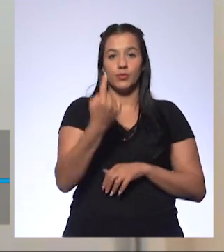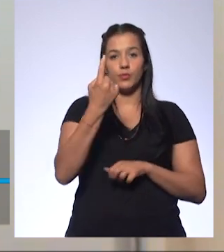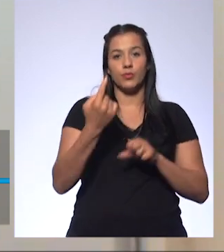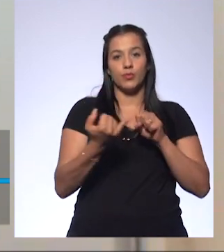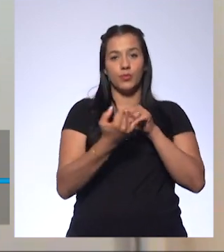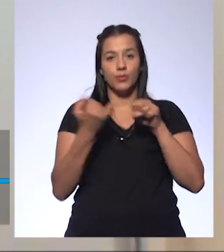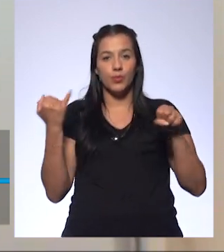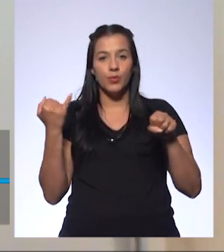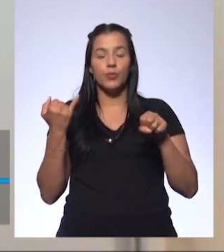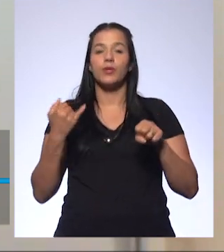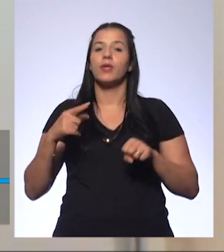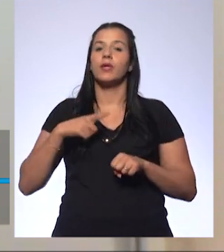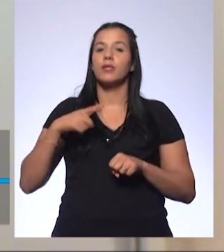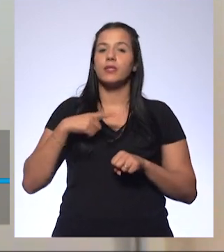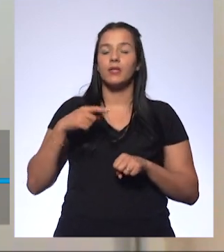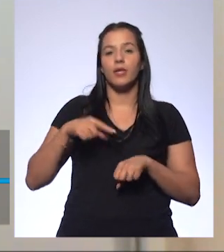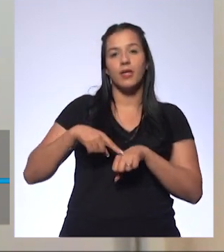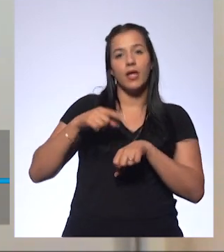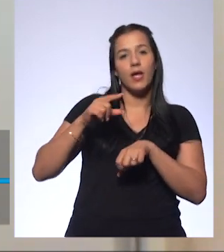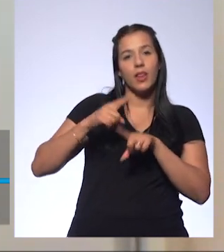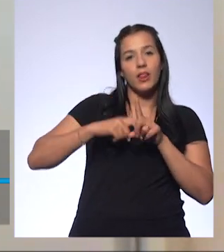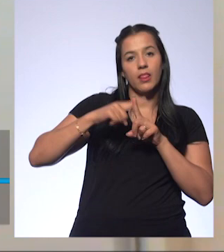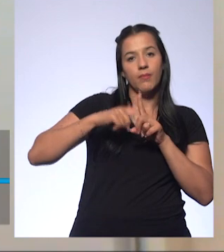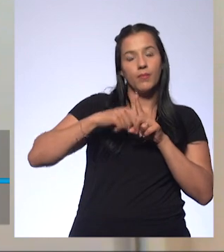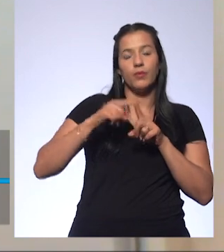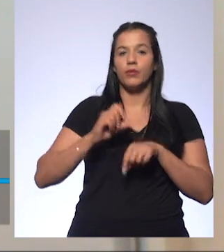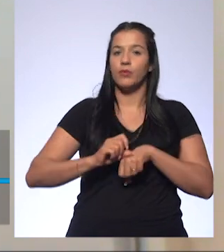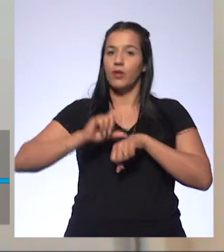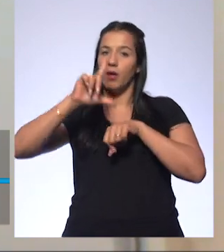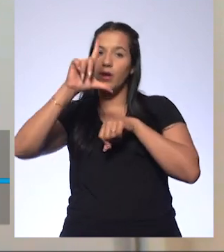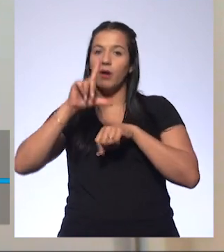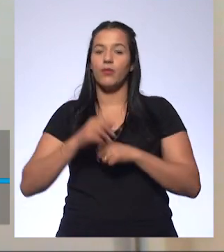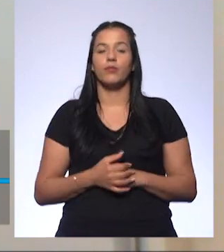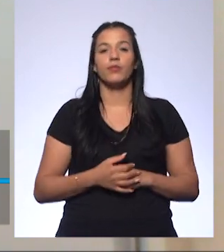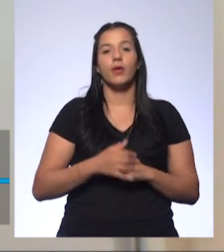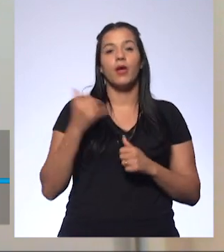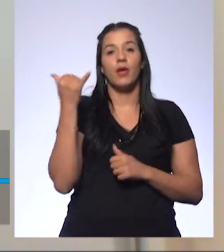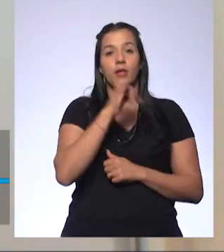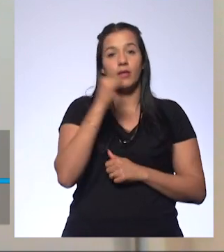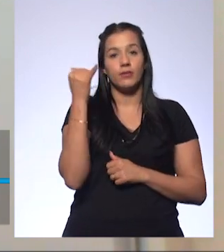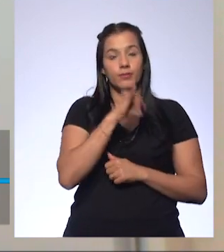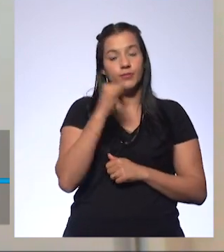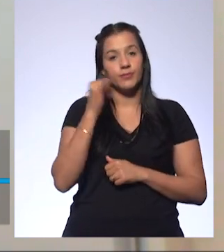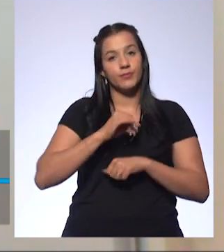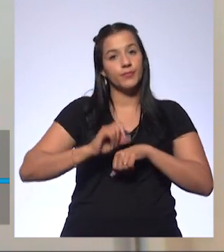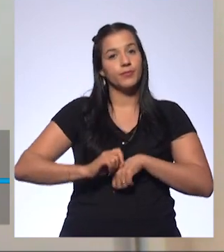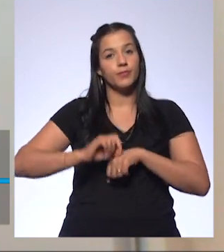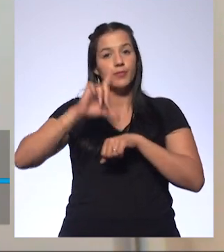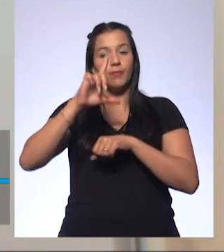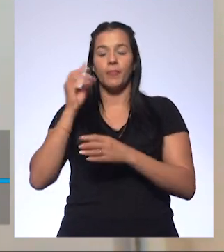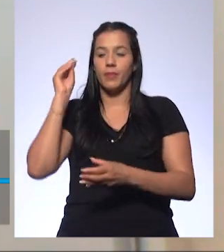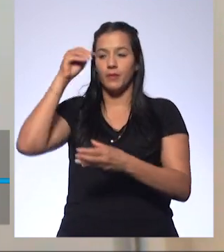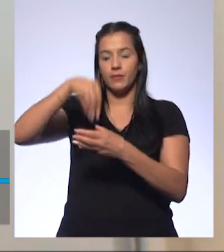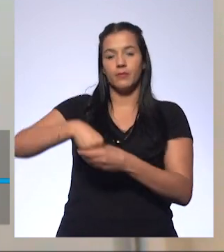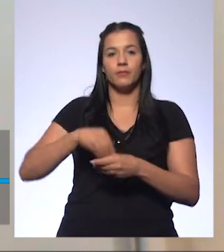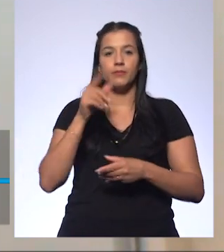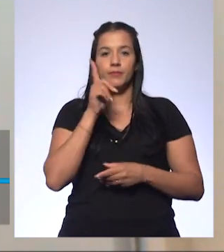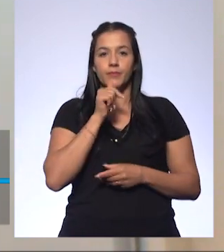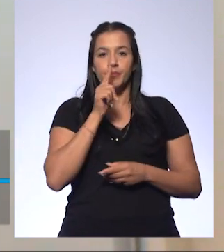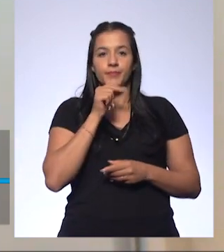ele tem temperatura de fusão alta, temperatura de ebulição alta, ele conduz eletricidade quando ele é colocado em água ou quando ele